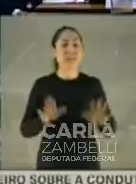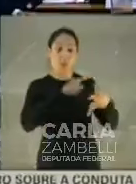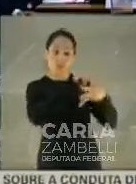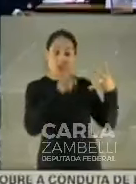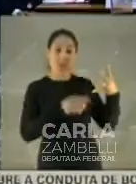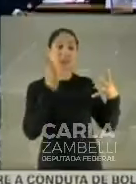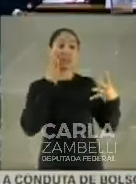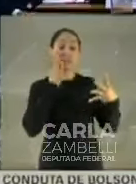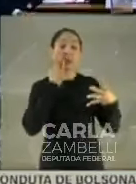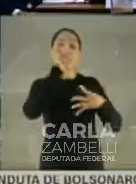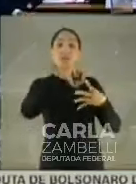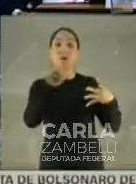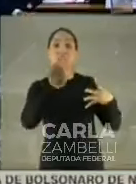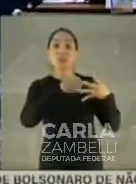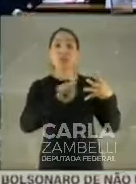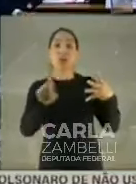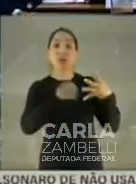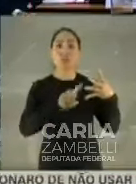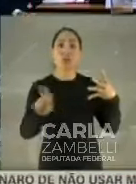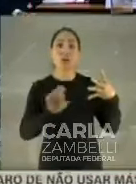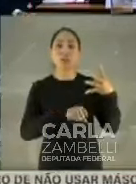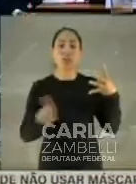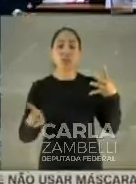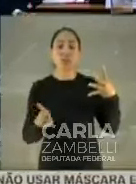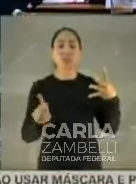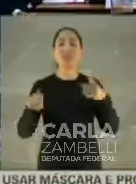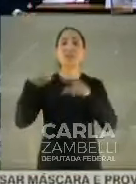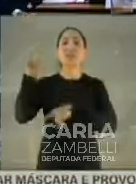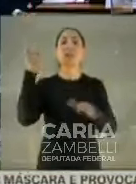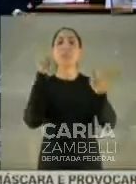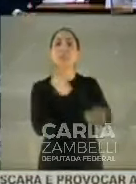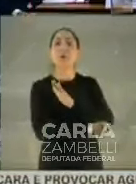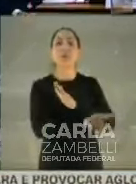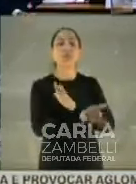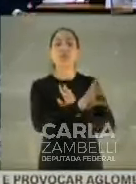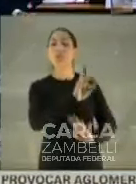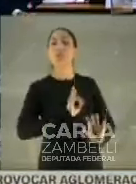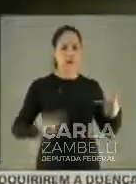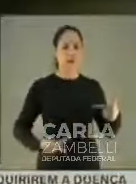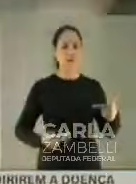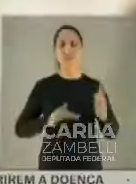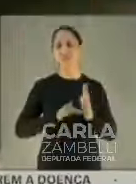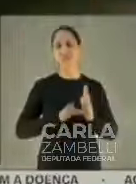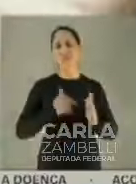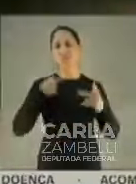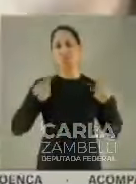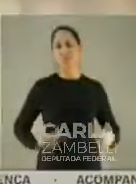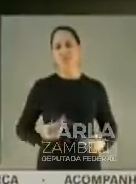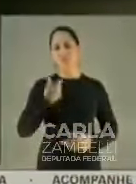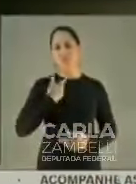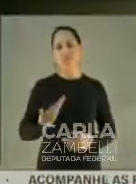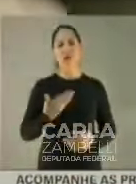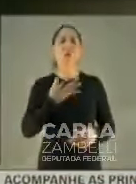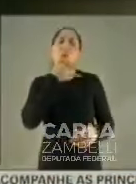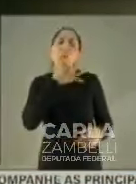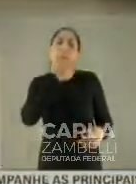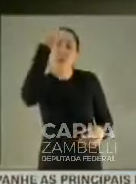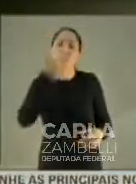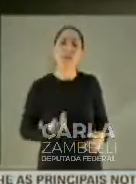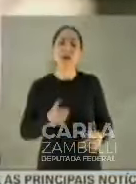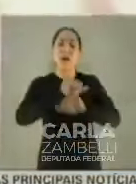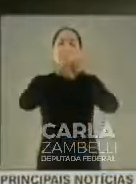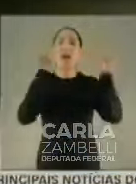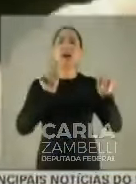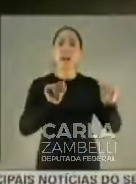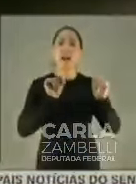perguntas e disse que queria a resposta sim ou É, não. mas uma outra o senhor fez e disse que não queria ouvir a Eu resposta. perguntei, não. Eu quero que o senhor me respeite, porque eu tenho a minha opinião e a minha opinião